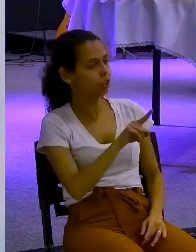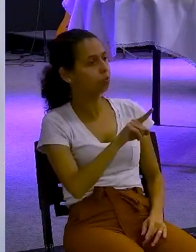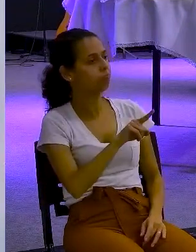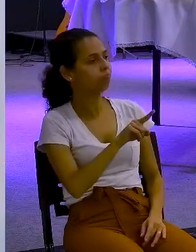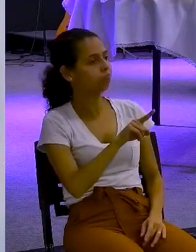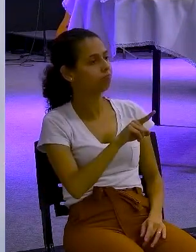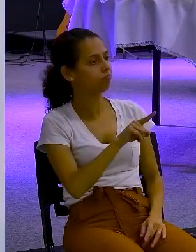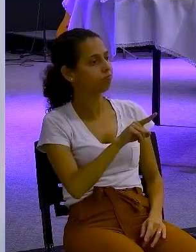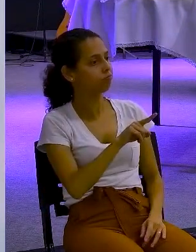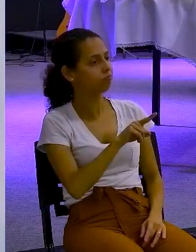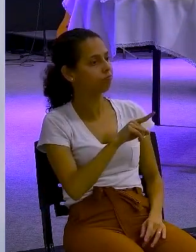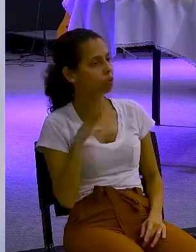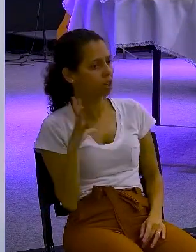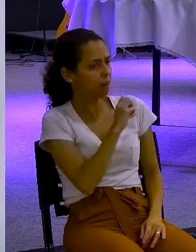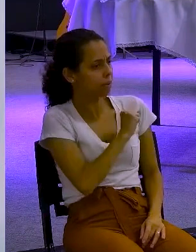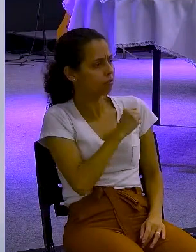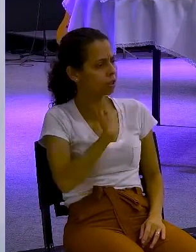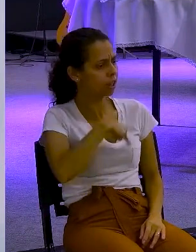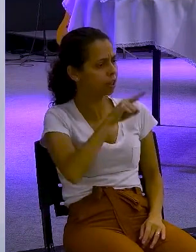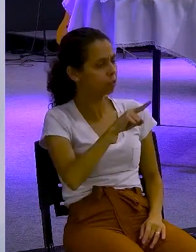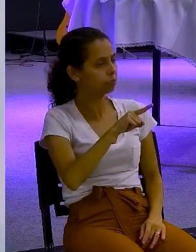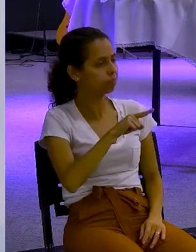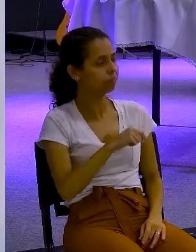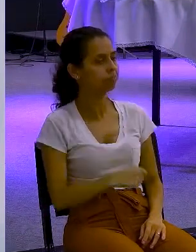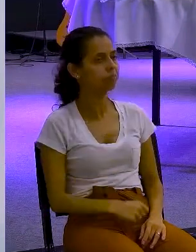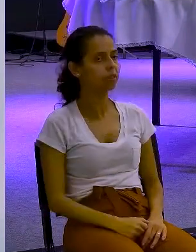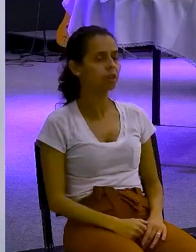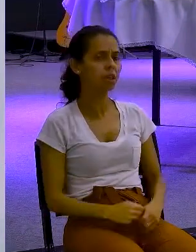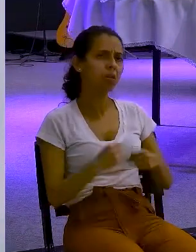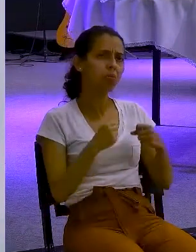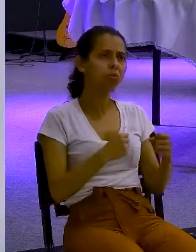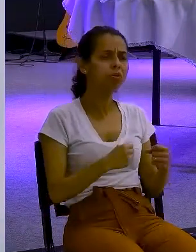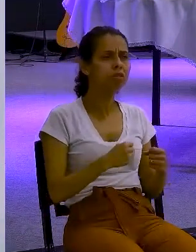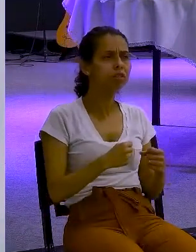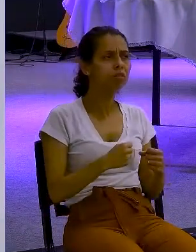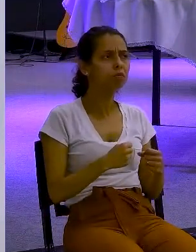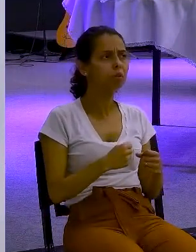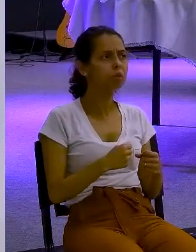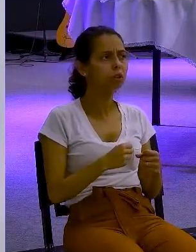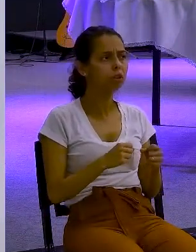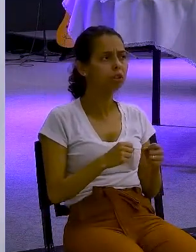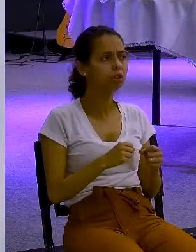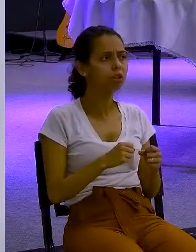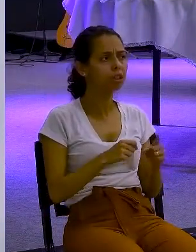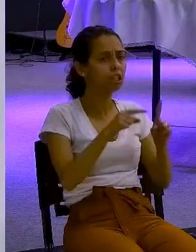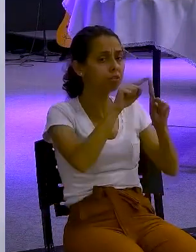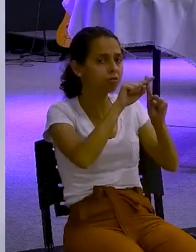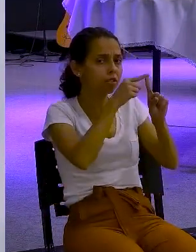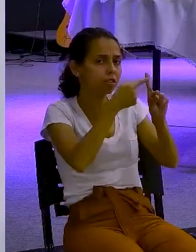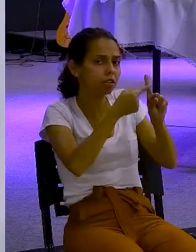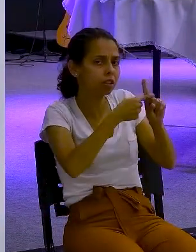É muito possível que a gestação de Maria estivesse nos seus primeiros dias,